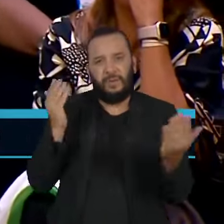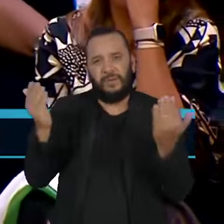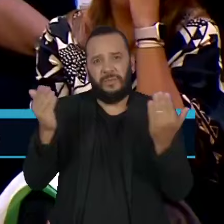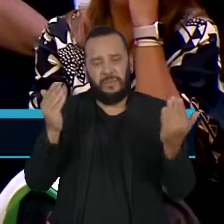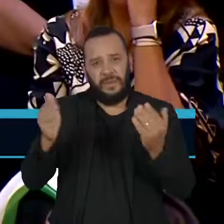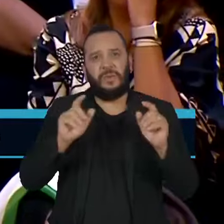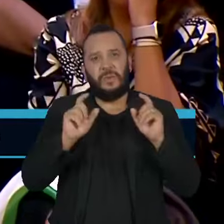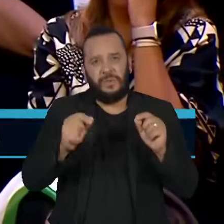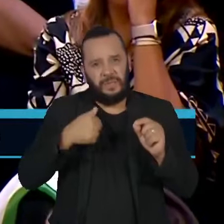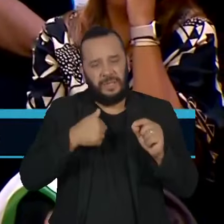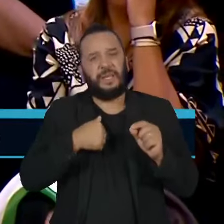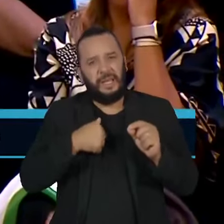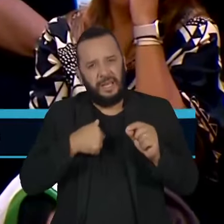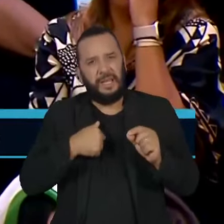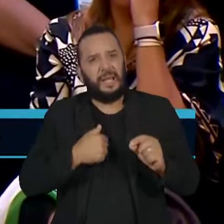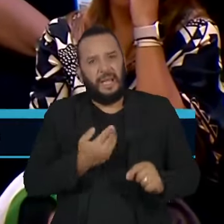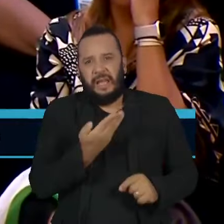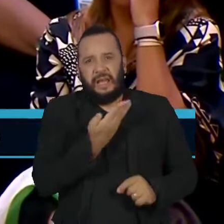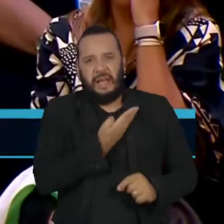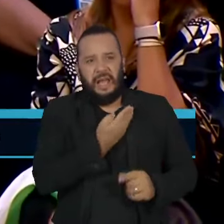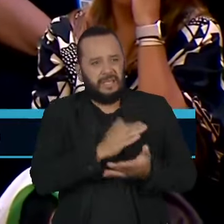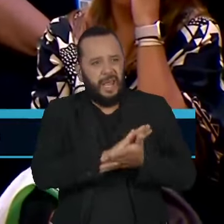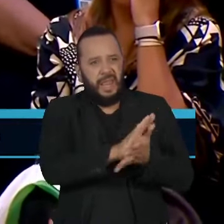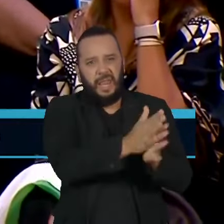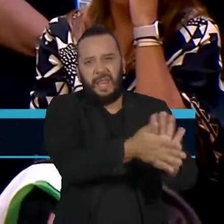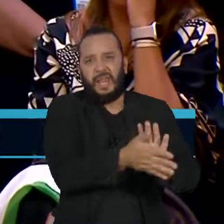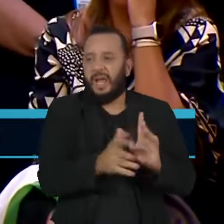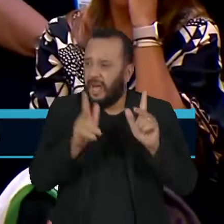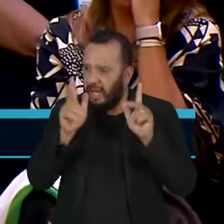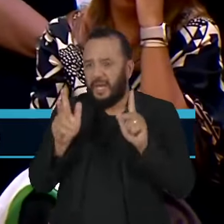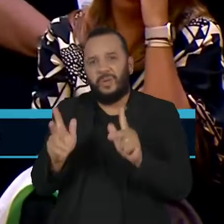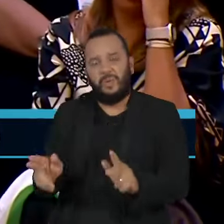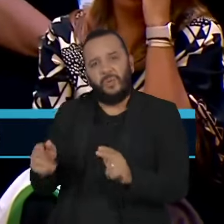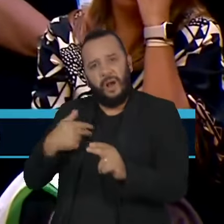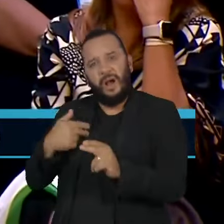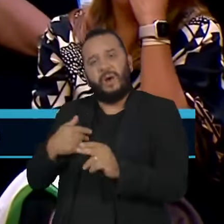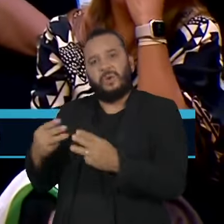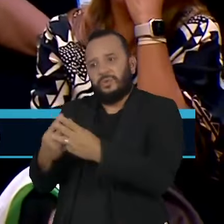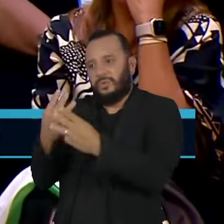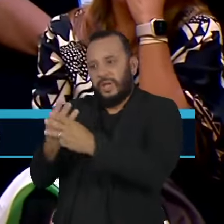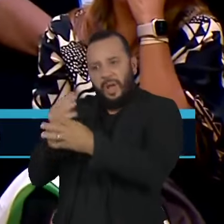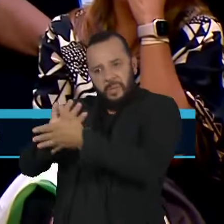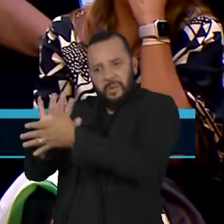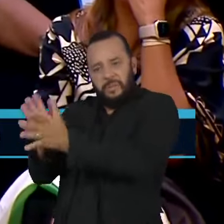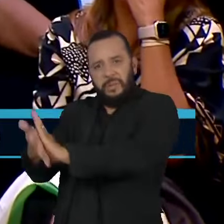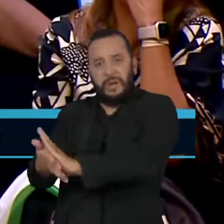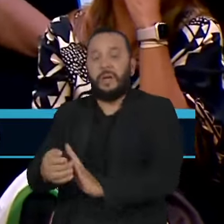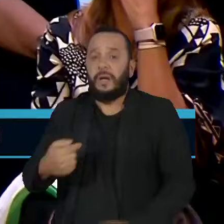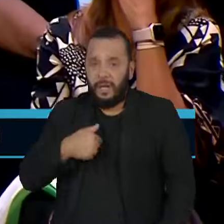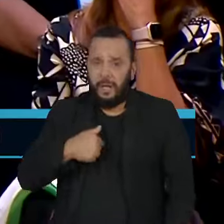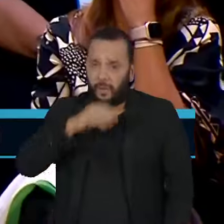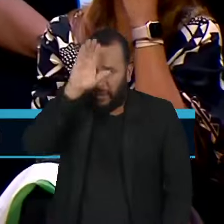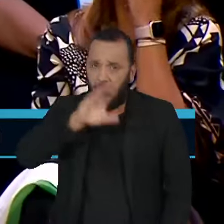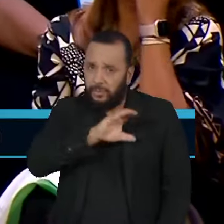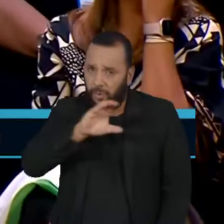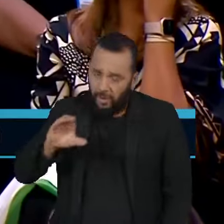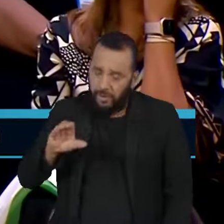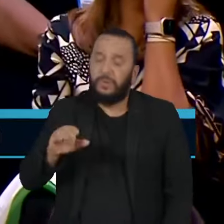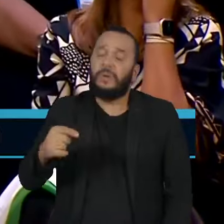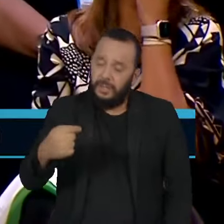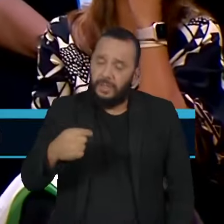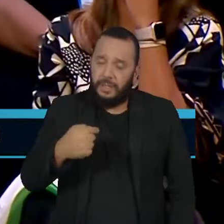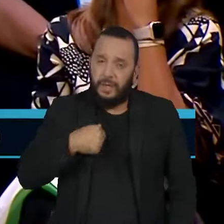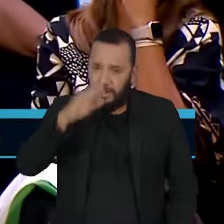ao Holocausto. Como eu sou um cara católico e creio em Deus, eu acho que Deus escreve certo por